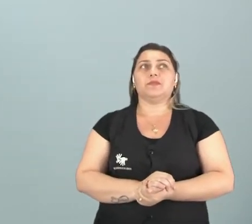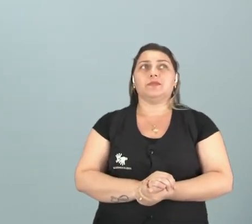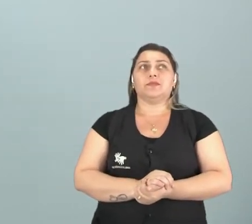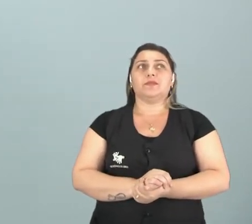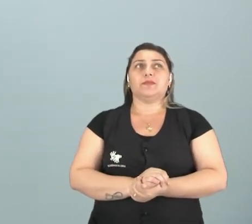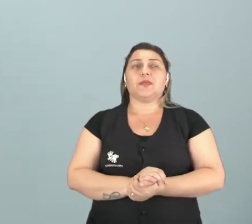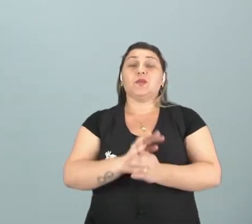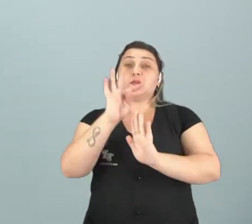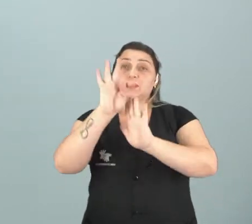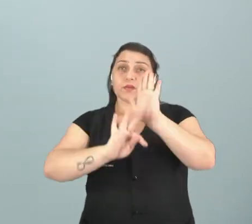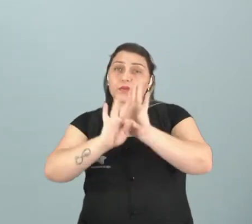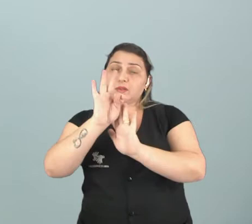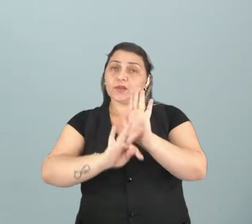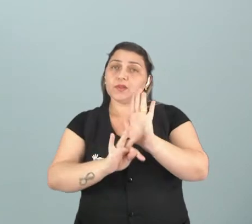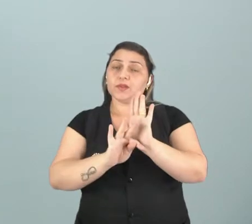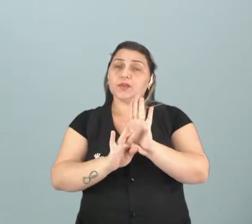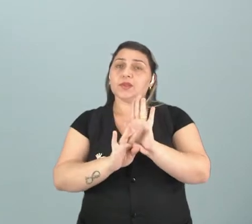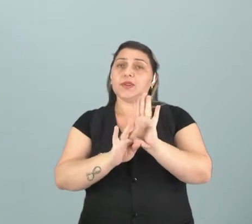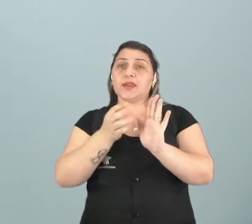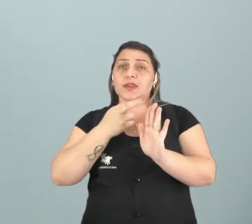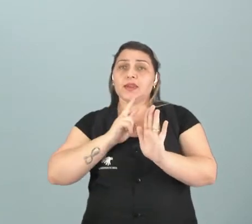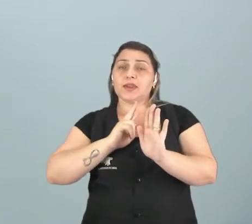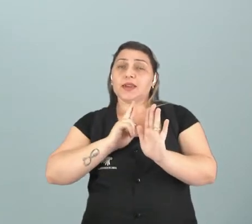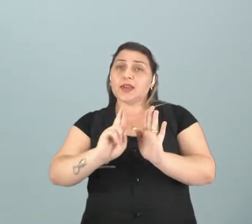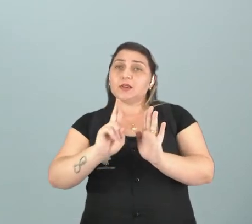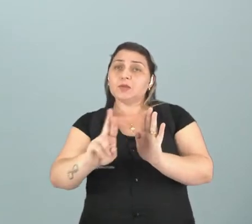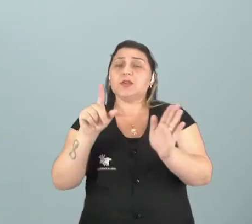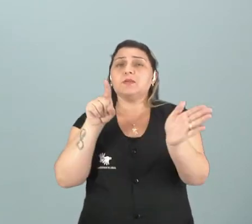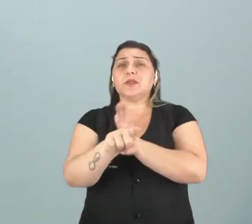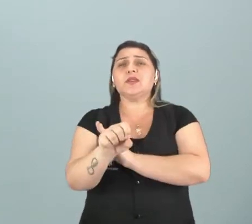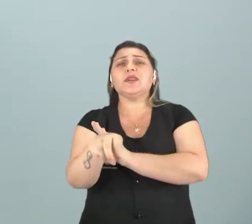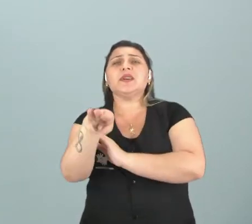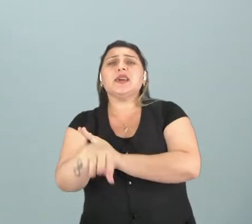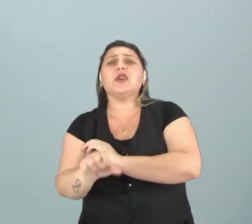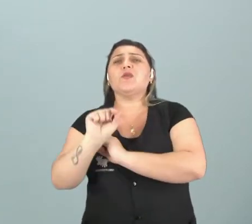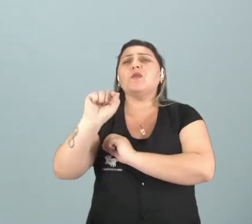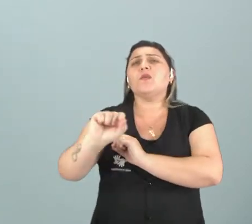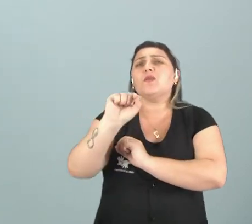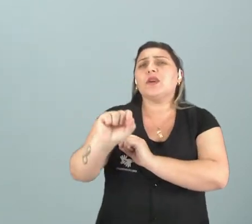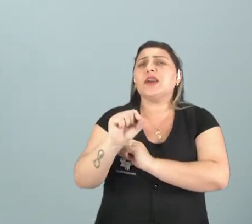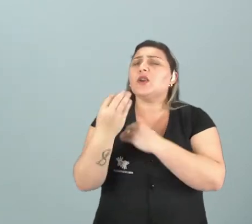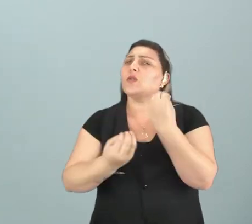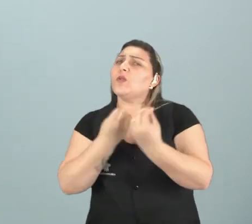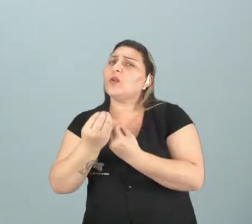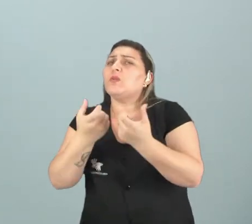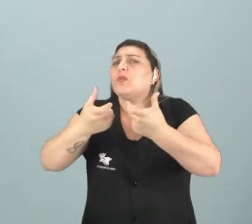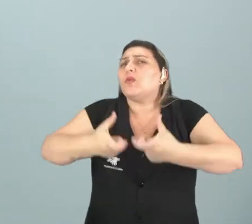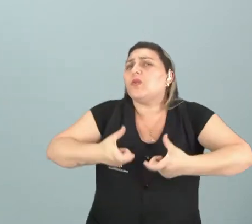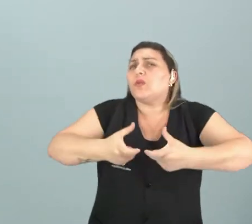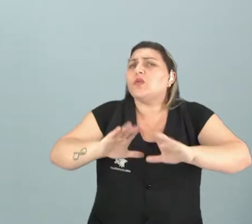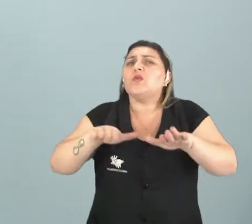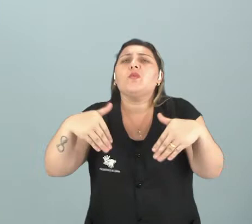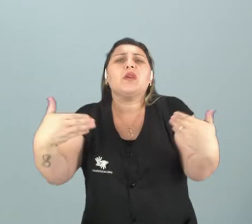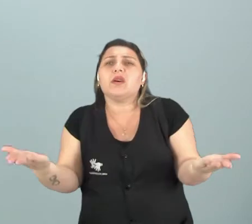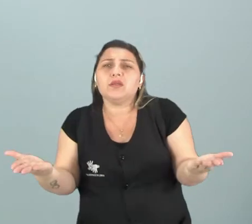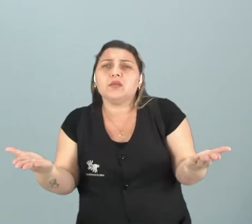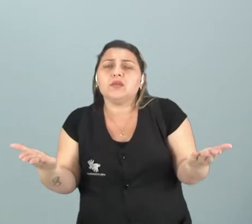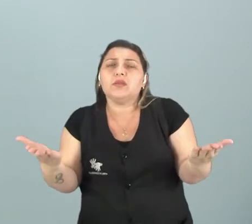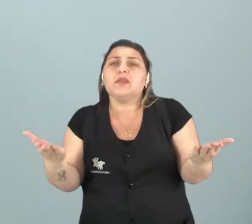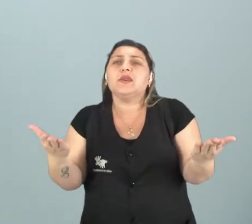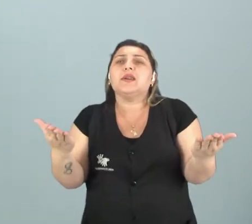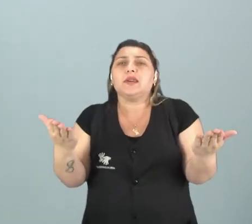é a parte do texto que responde às perguntas: quem, o que, como, onde, quando, né?